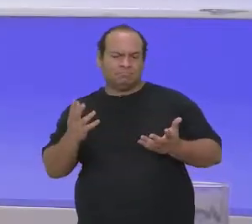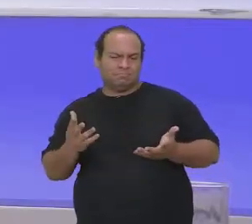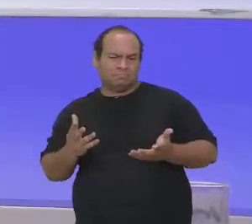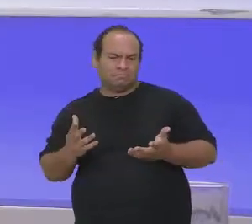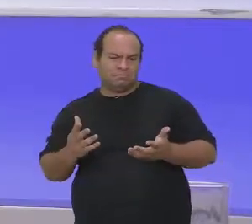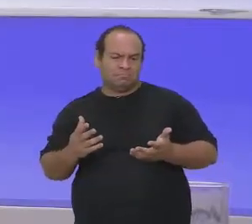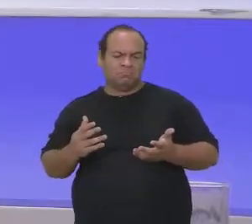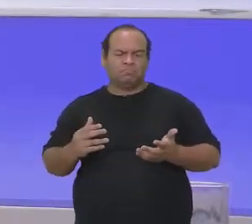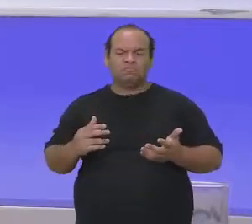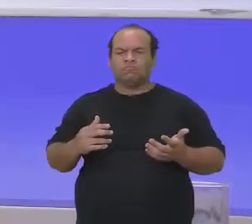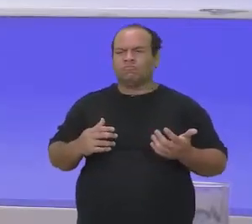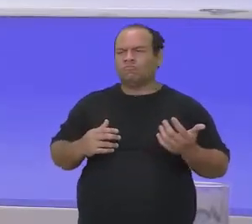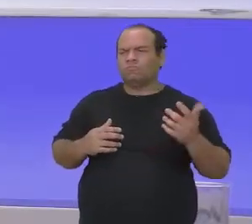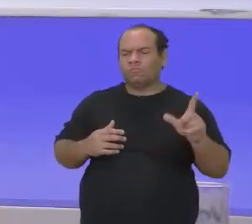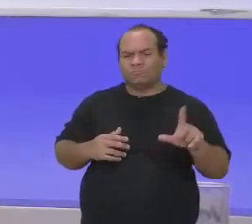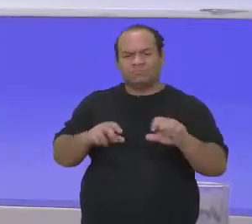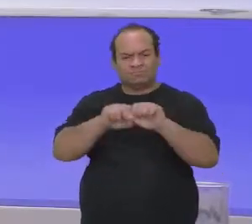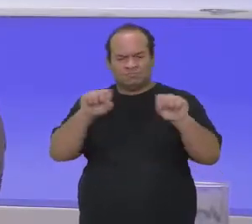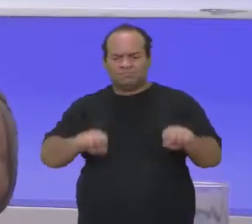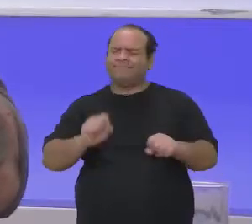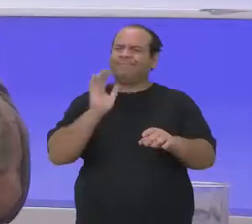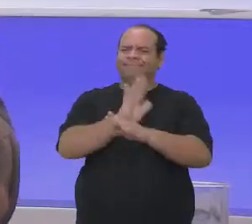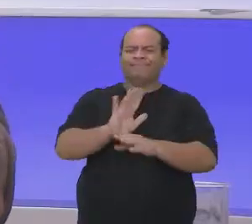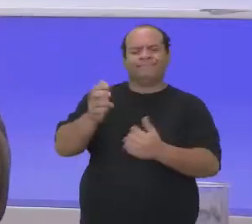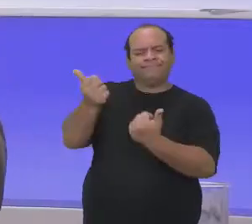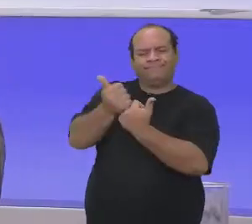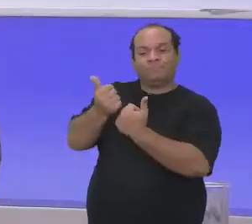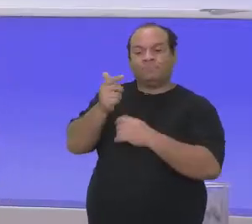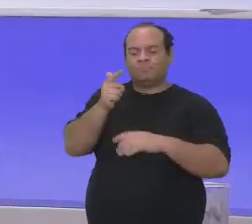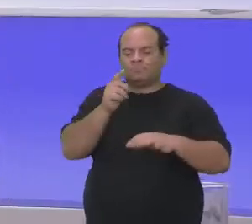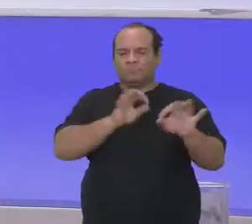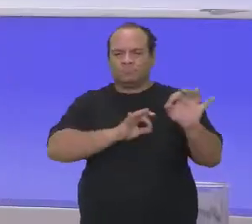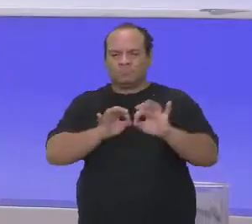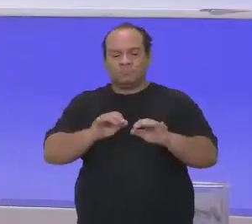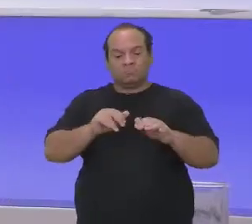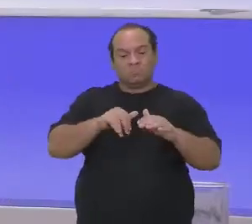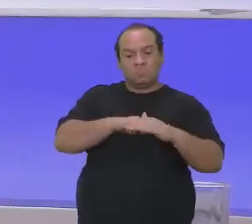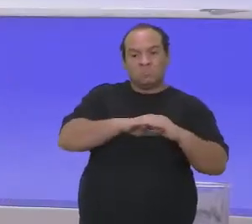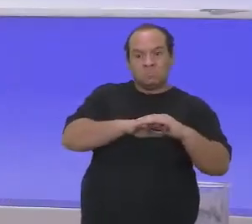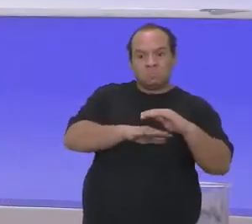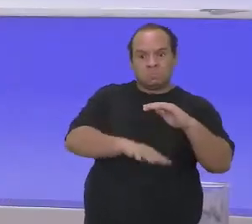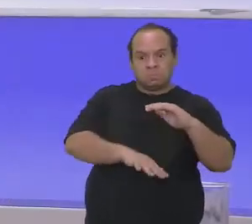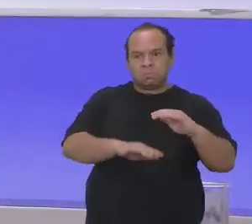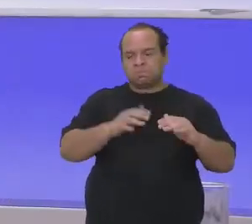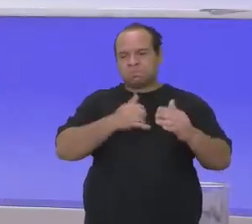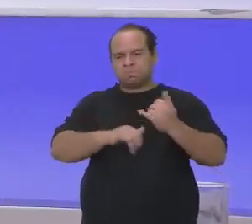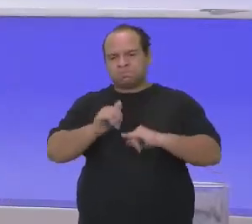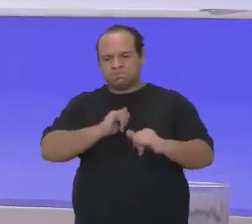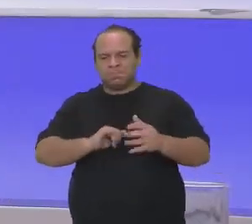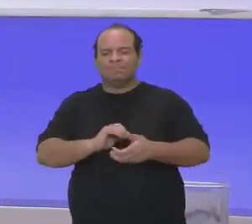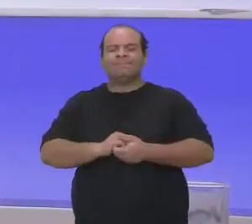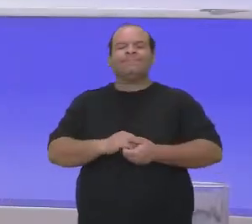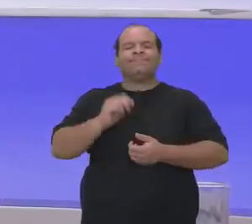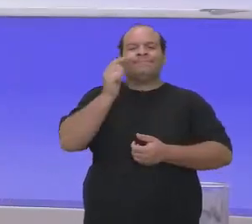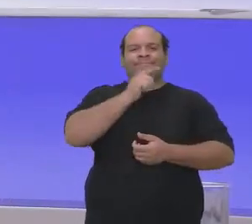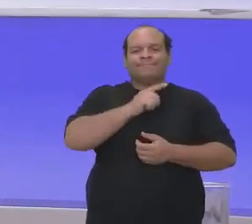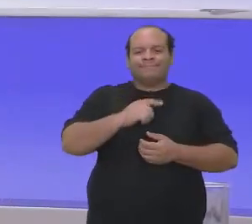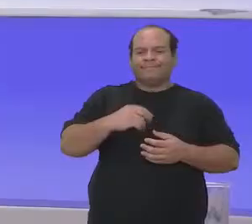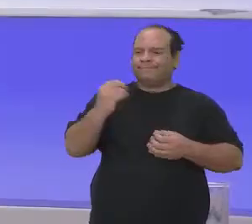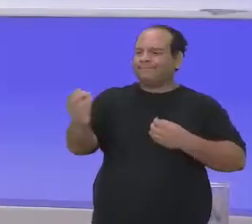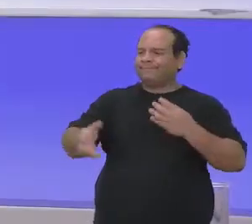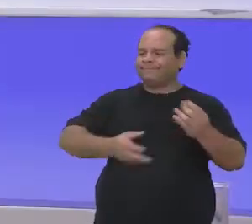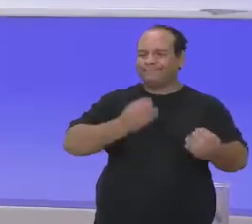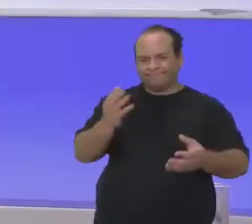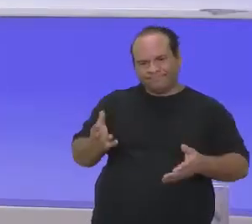num outro sistema de apoio, que seria o armazenamento de energia. Então, eu gero, eu coloco em baterias e eu despacho